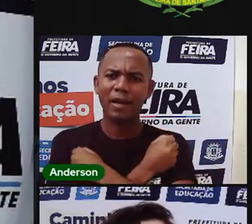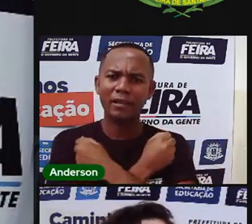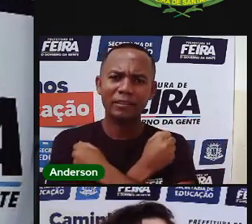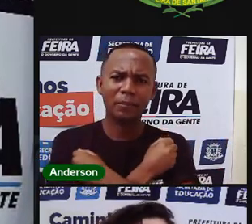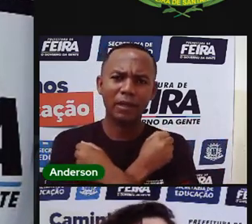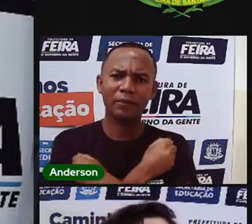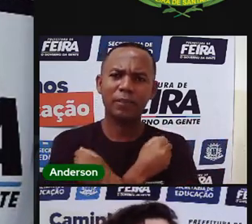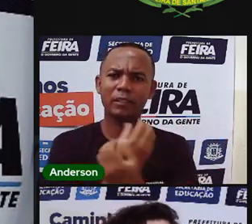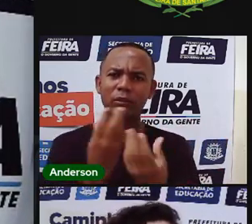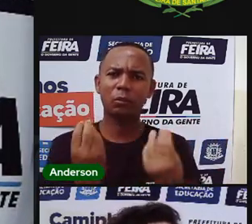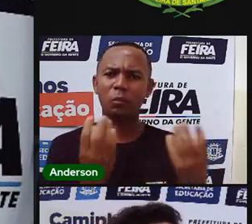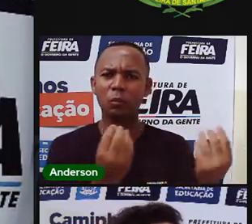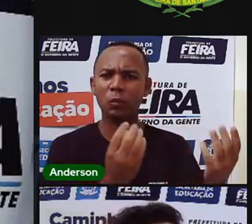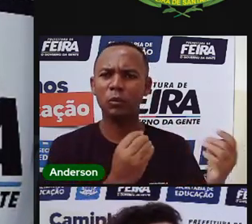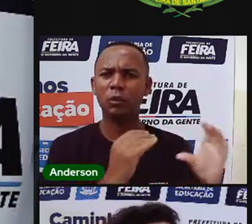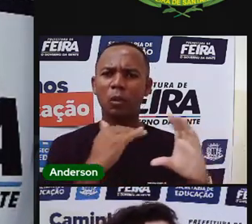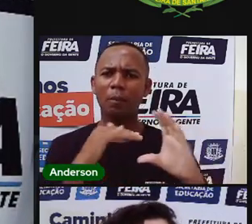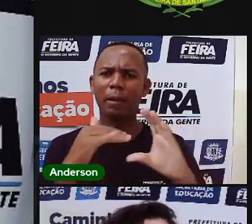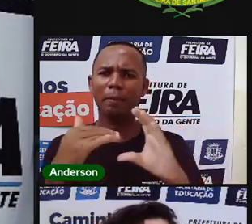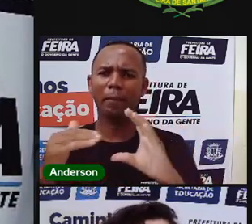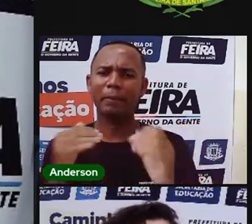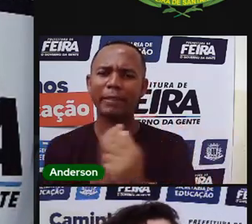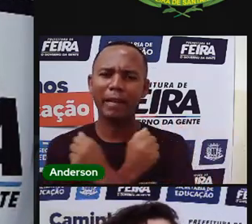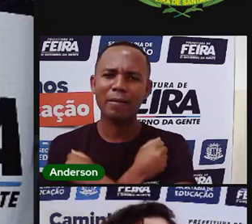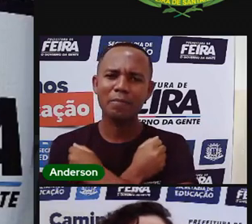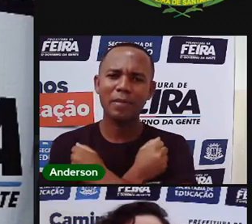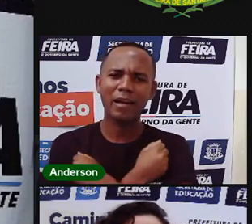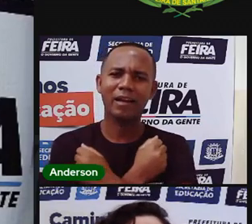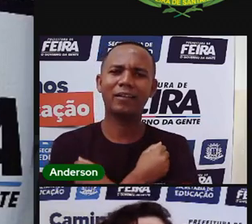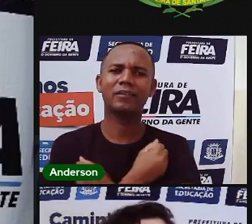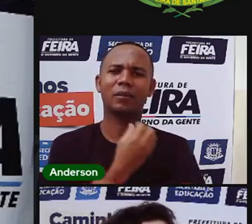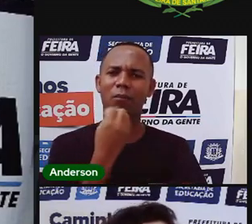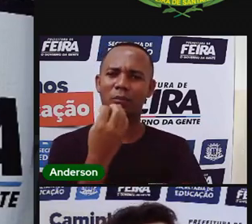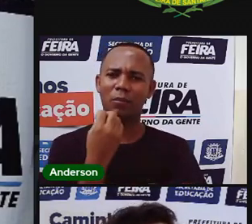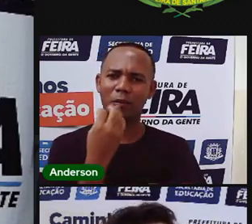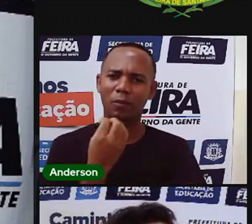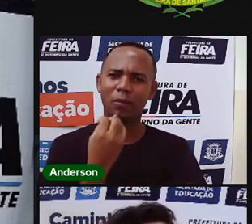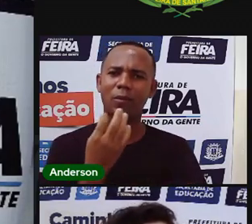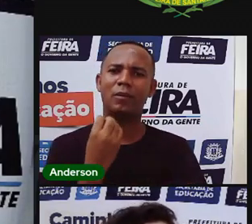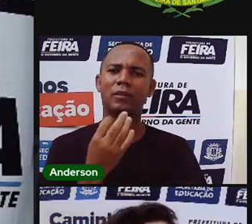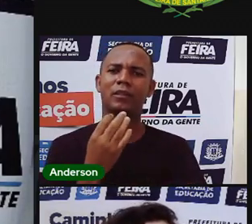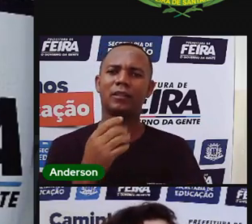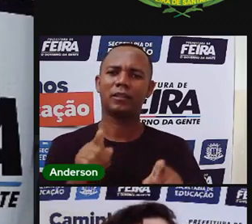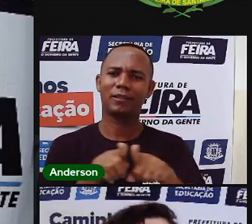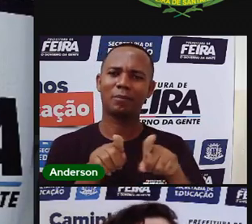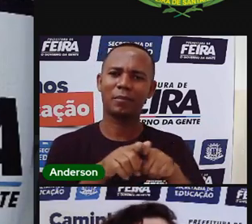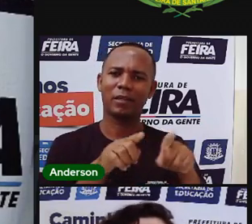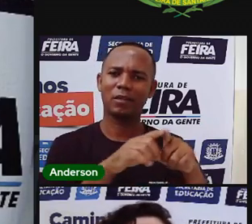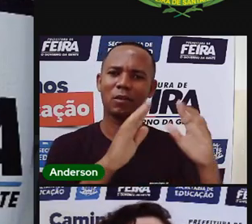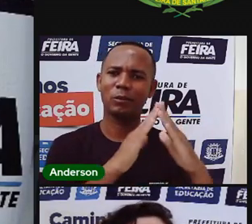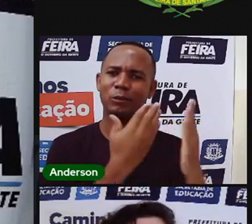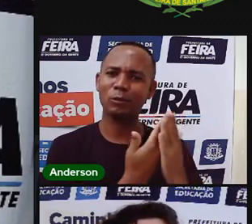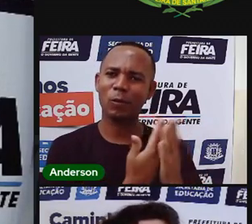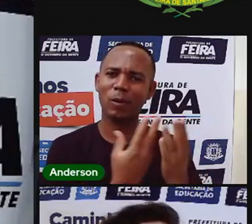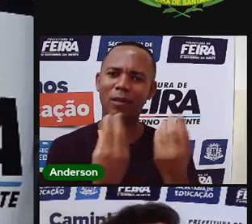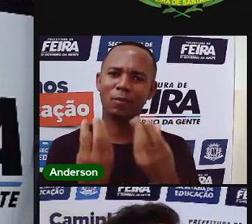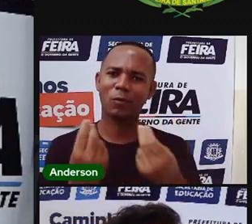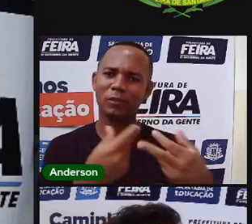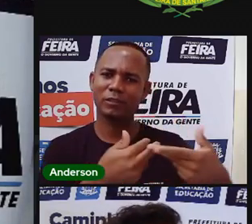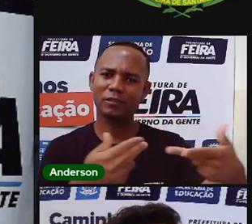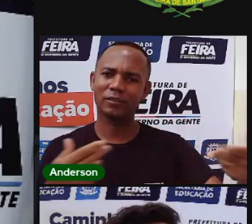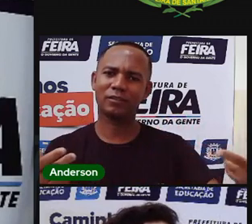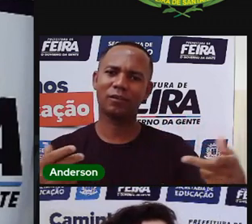Pessoa, Adelice Cavalcante, a Escola Municipal Álvaro Pereira Boaventura, a Escola Municipal